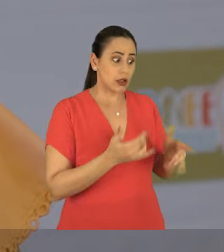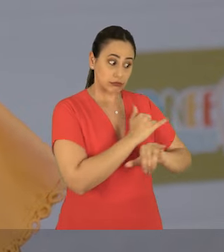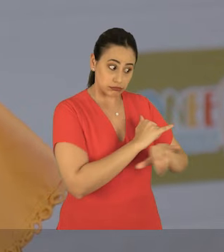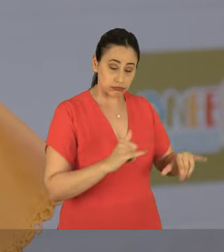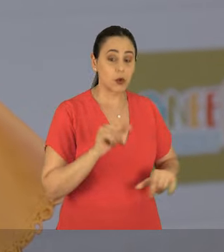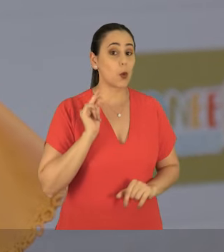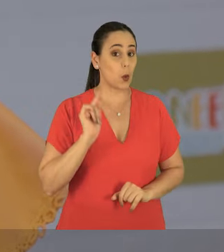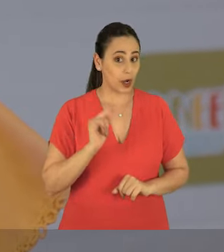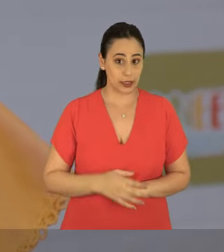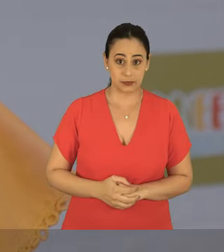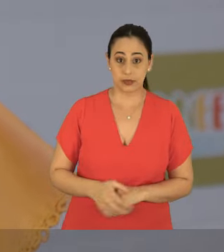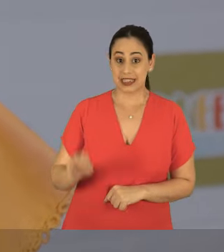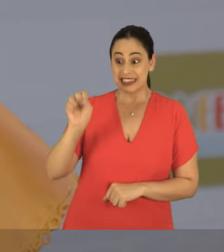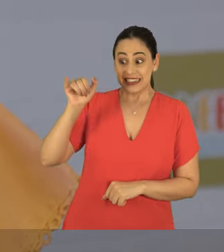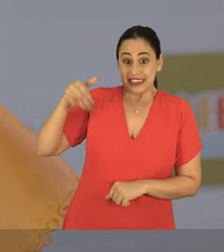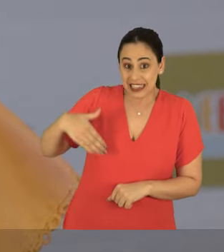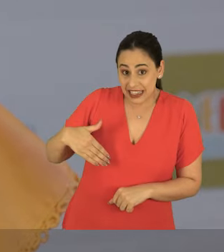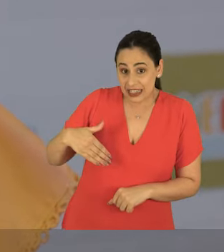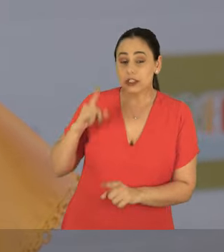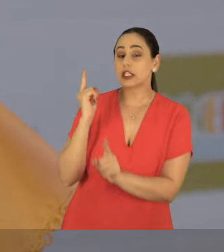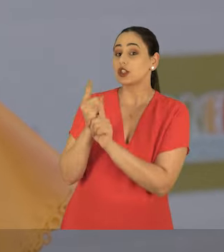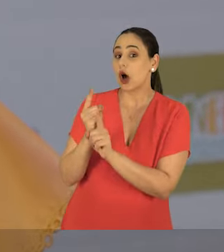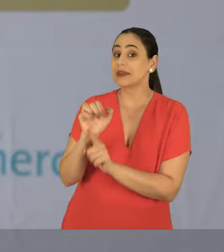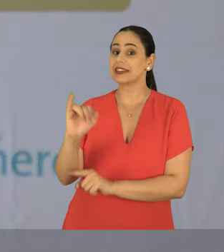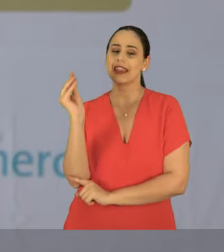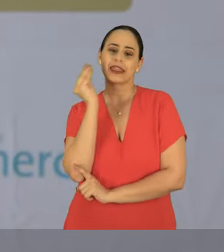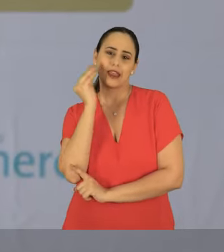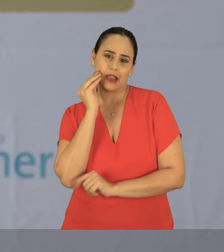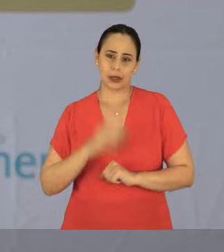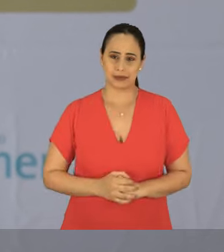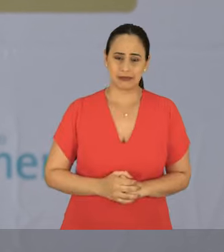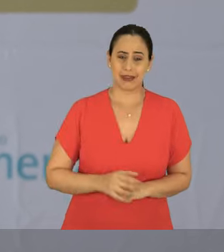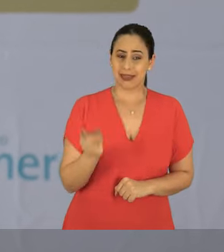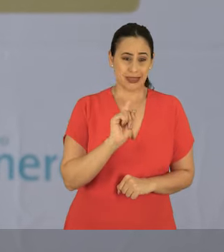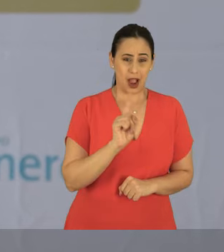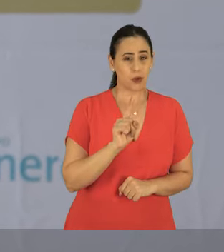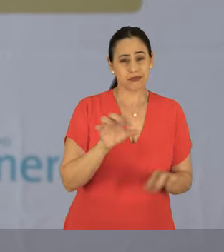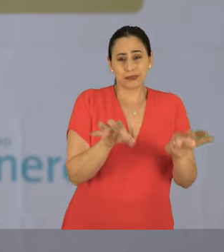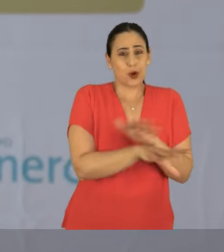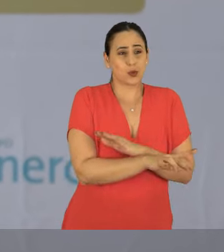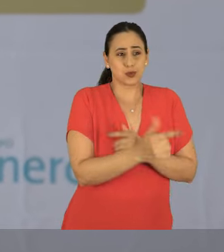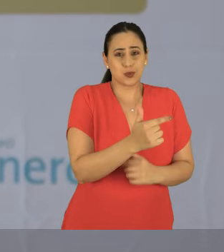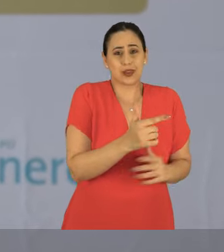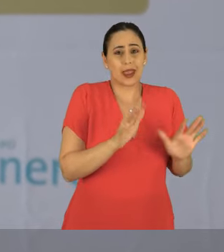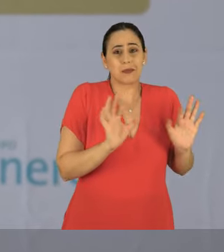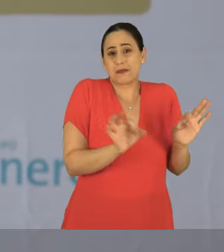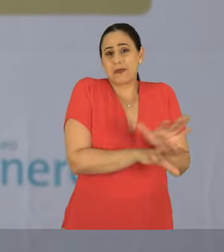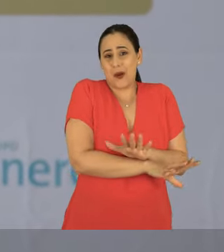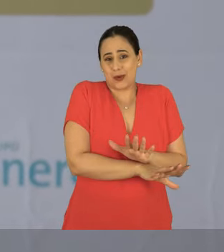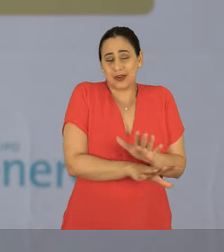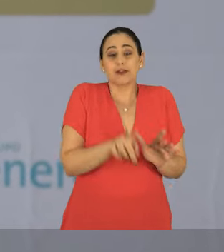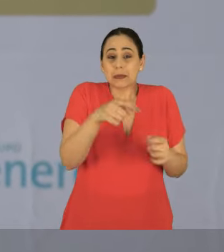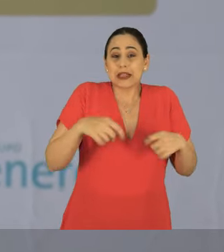participar. Olha, o sim, vocês só vão saber se vocês tentar. O não, todo mundo já tem, então eu correr atrás do sim e ver